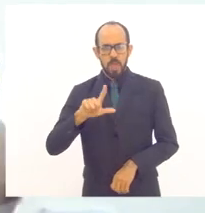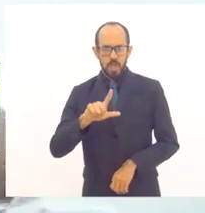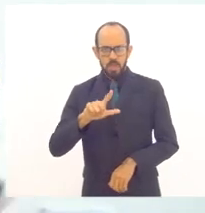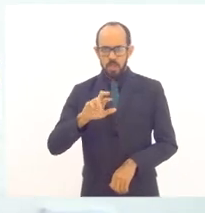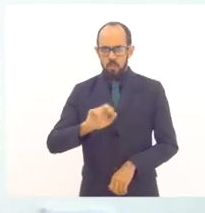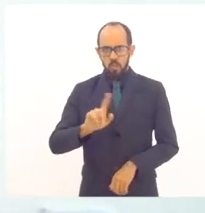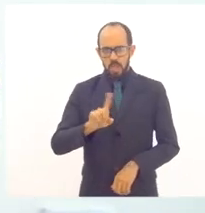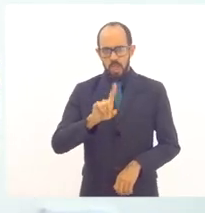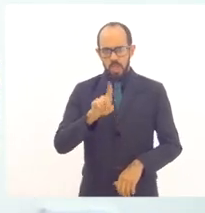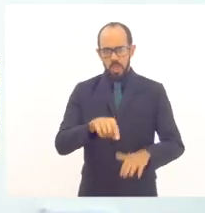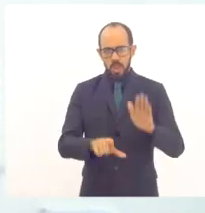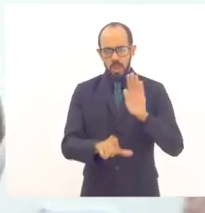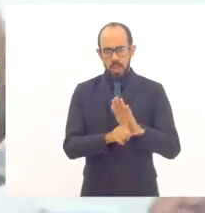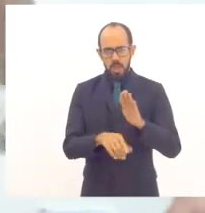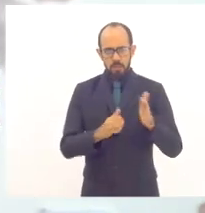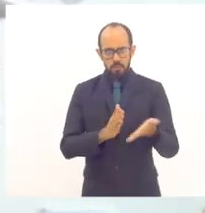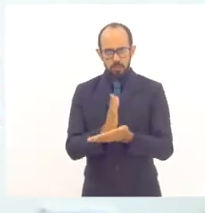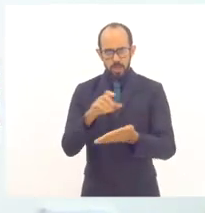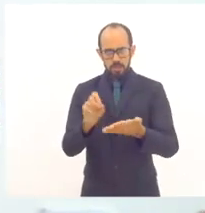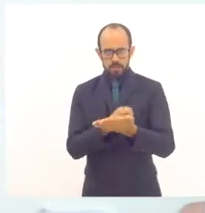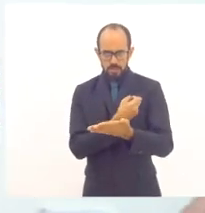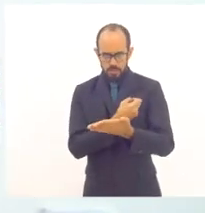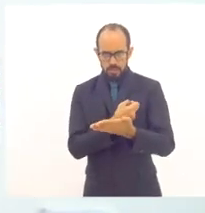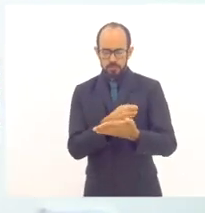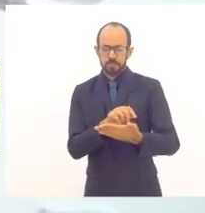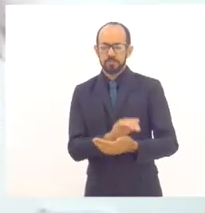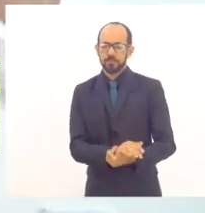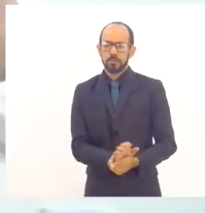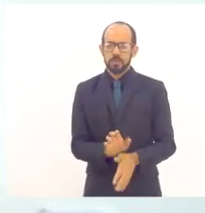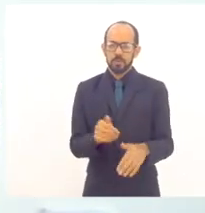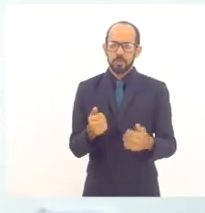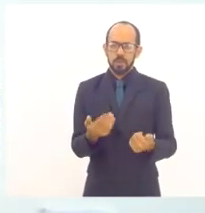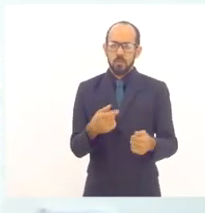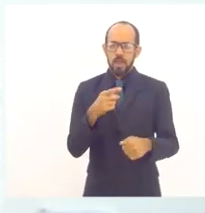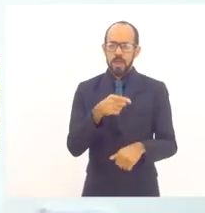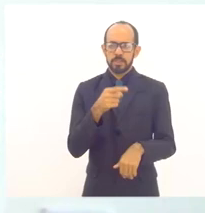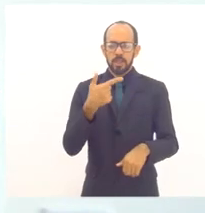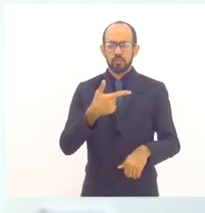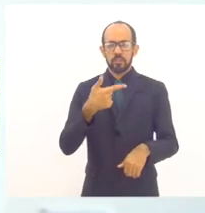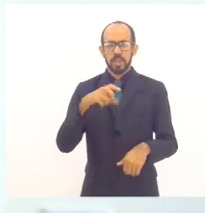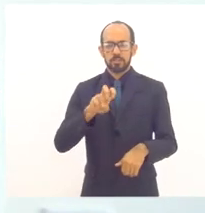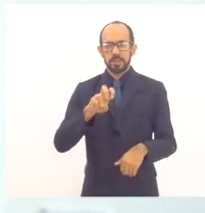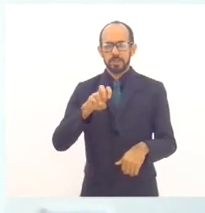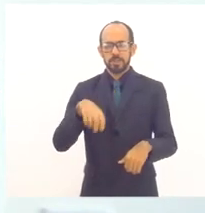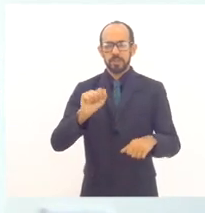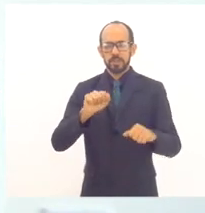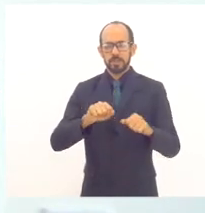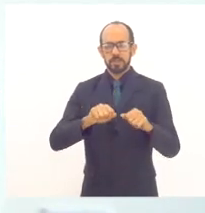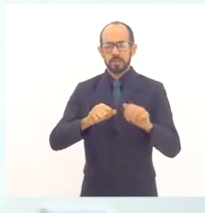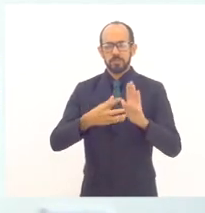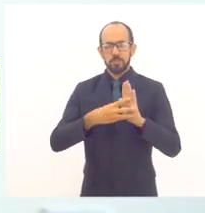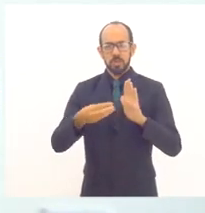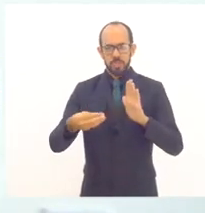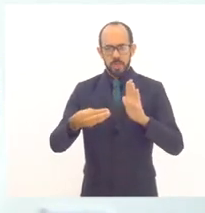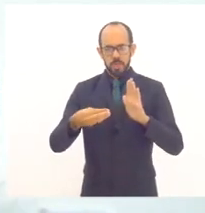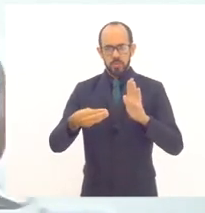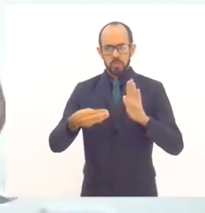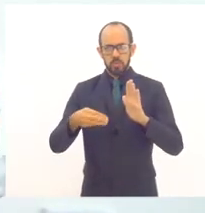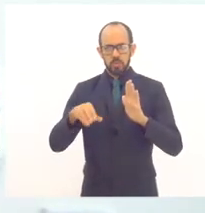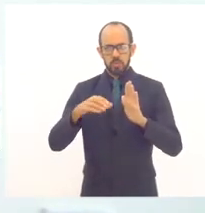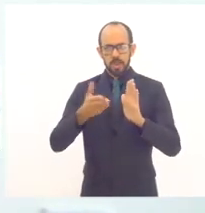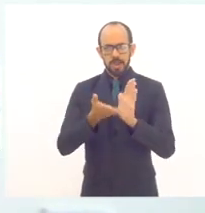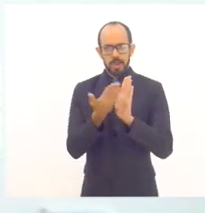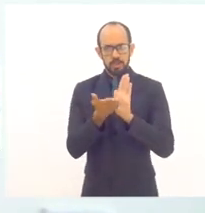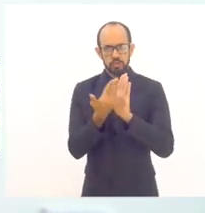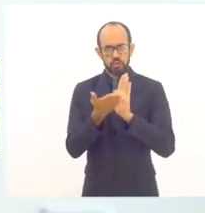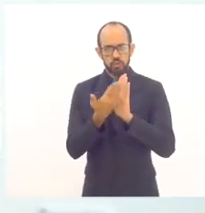Muito bem. E agora, rapidamente, essa é a 25ª versão da cartilha do Cumpra-se.